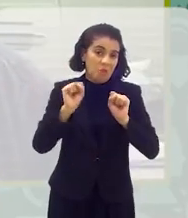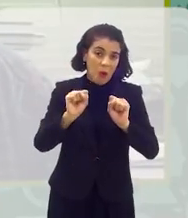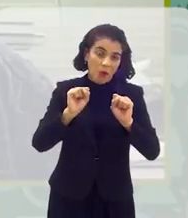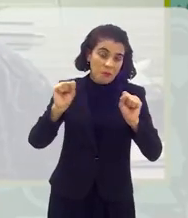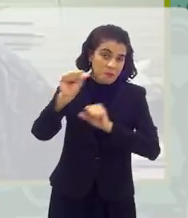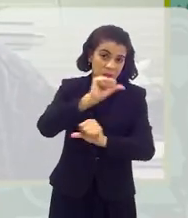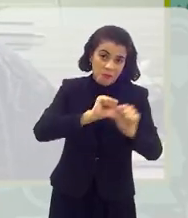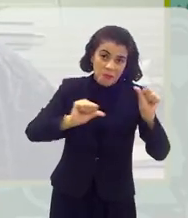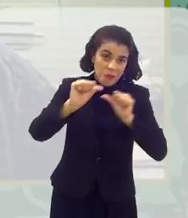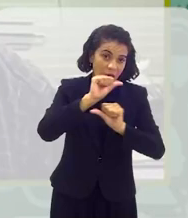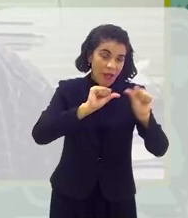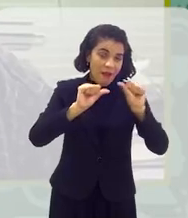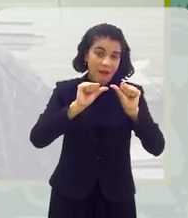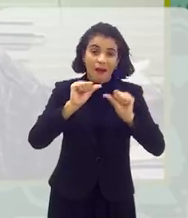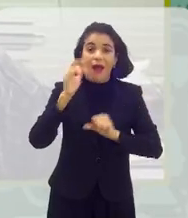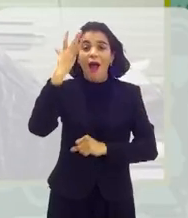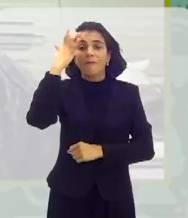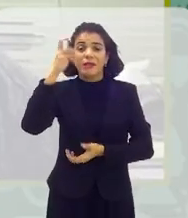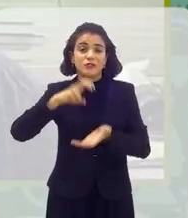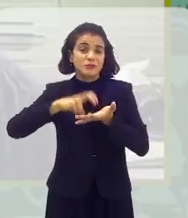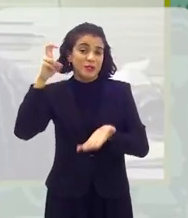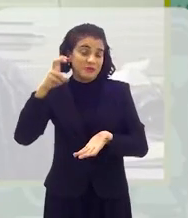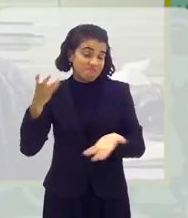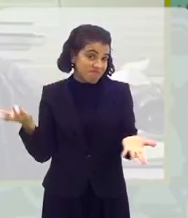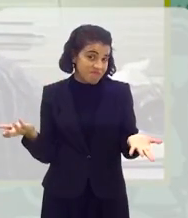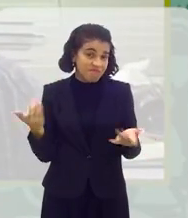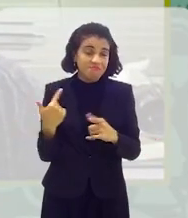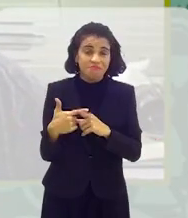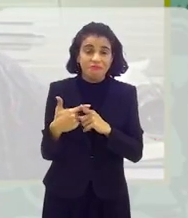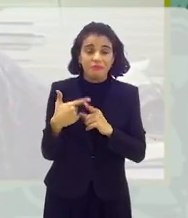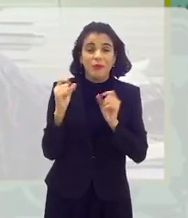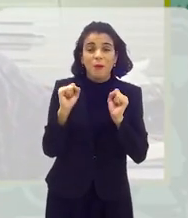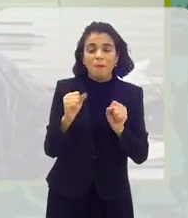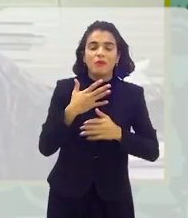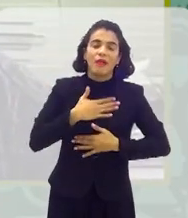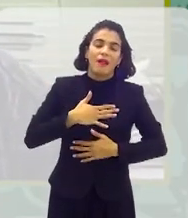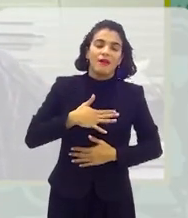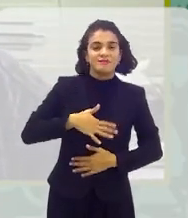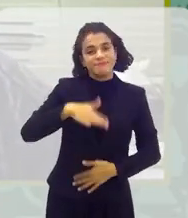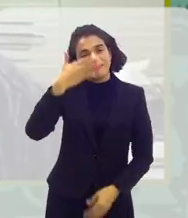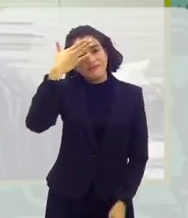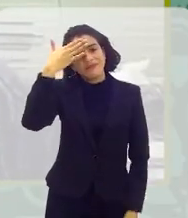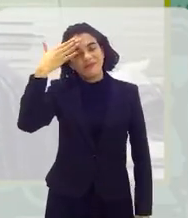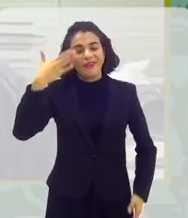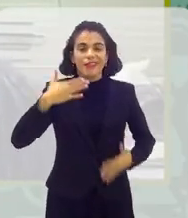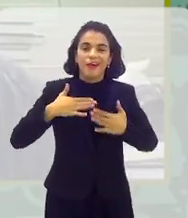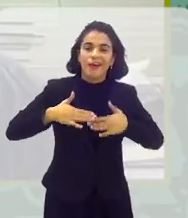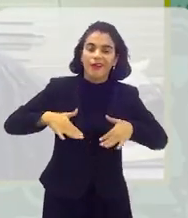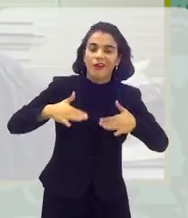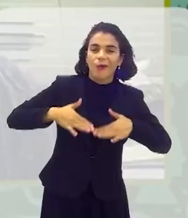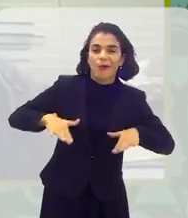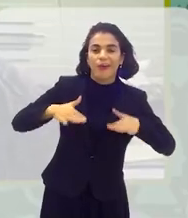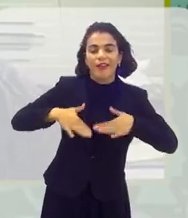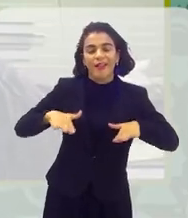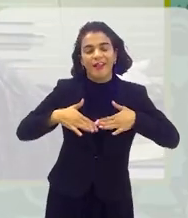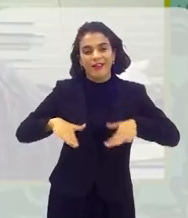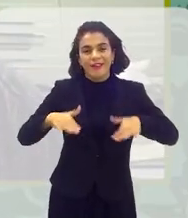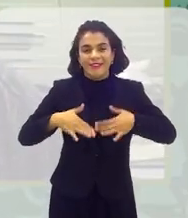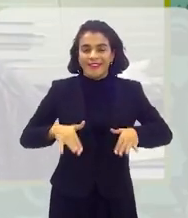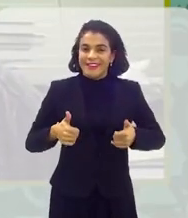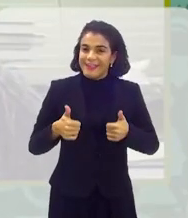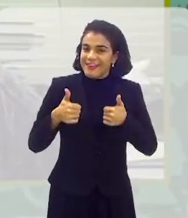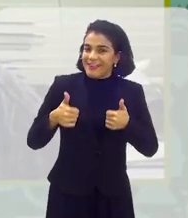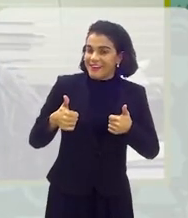pode provavelmente será diferente é que eu tomo Amanhã de manhã porque eu posso estar mais relaxado mais tranquilo